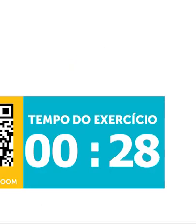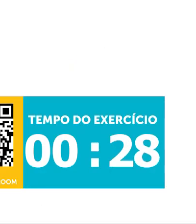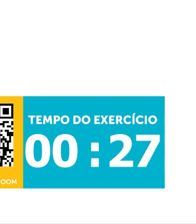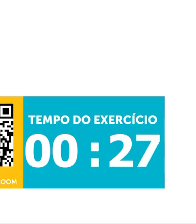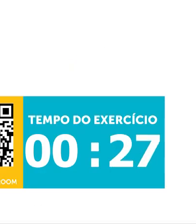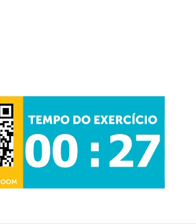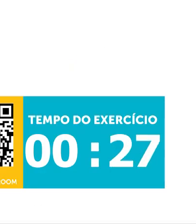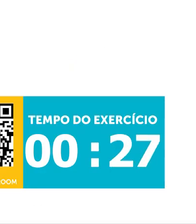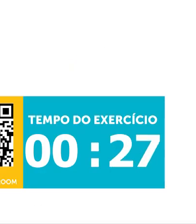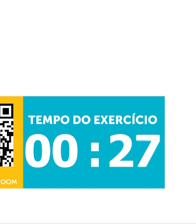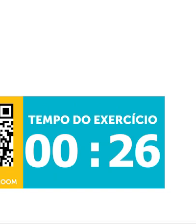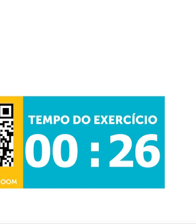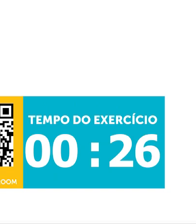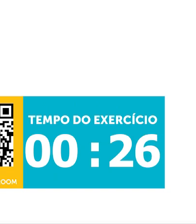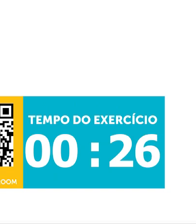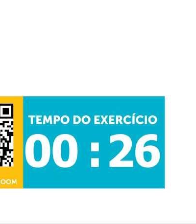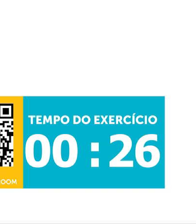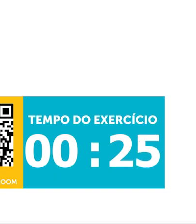E